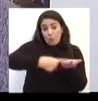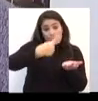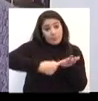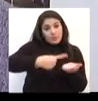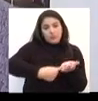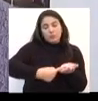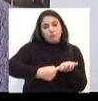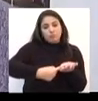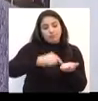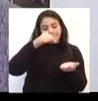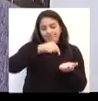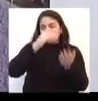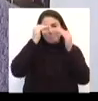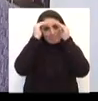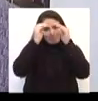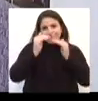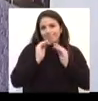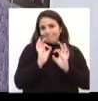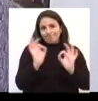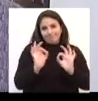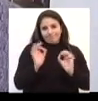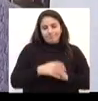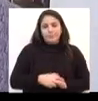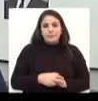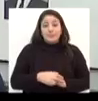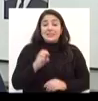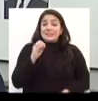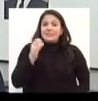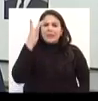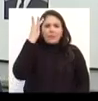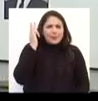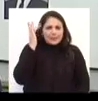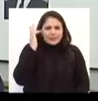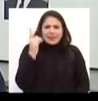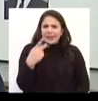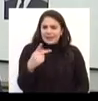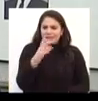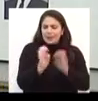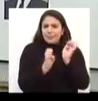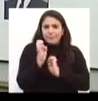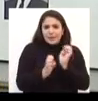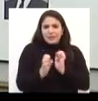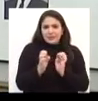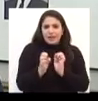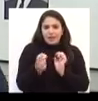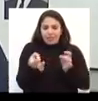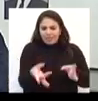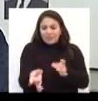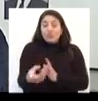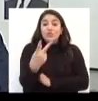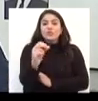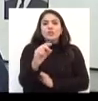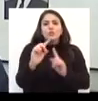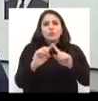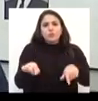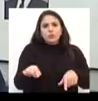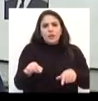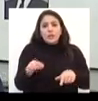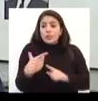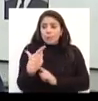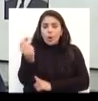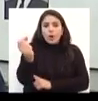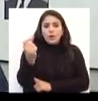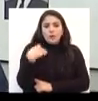compromisso não está sendo cumprido. Se amanhã esta empresa decidir demitir os 20 funcionários e ir embora,